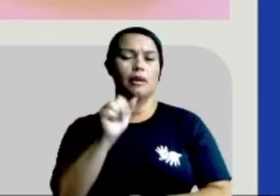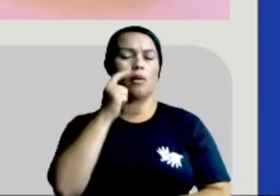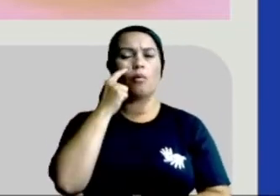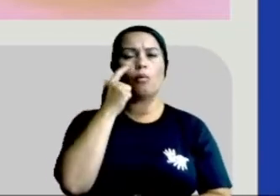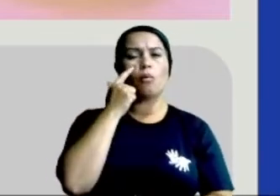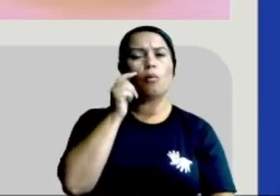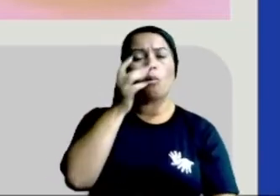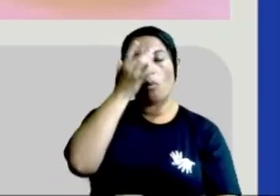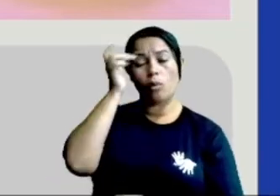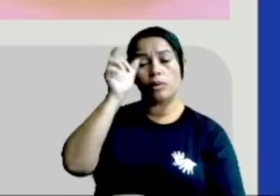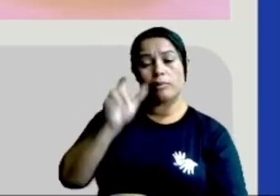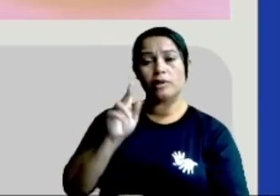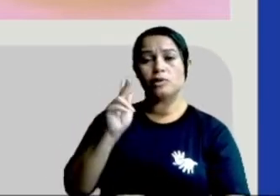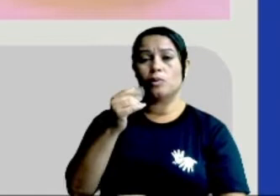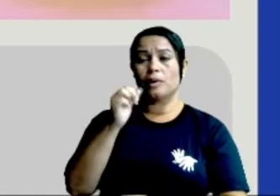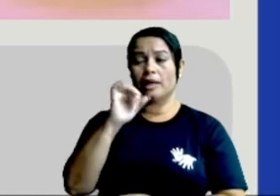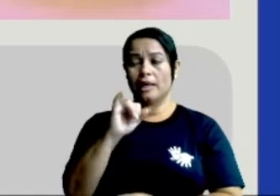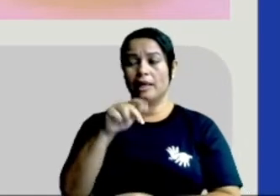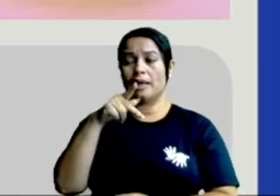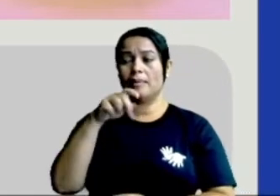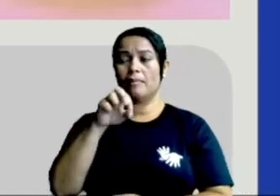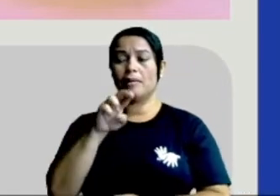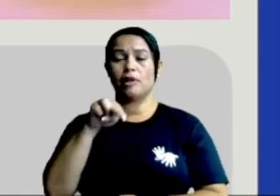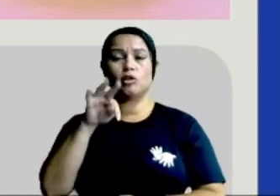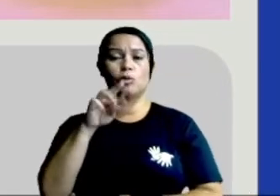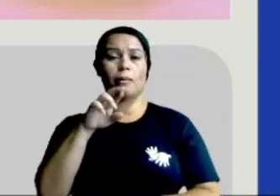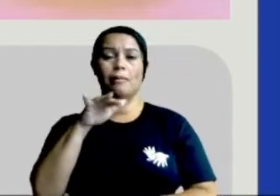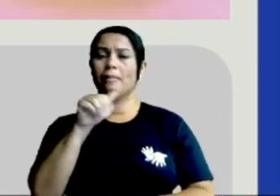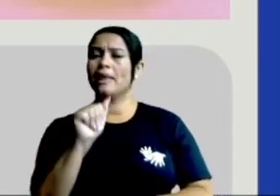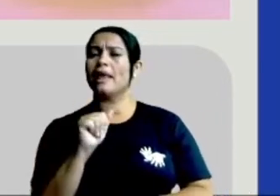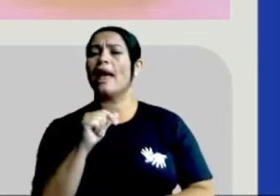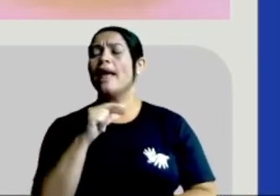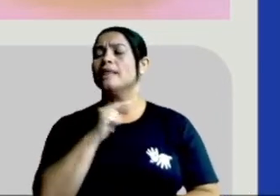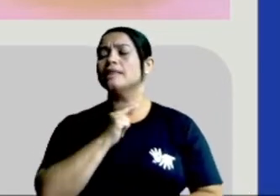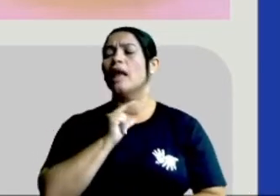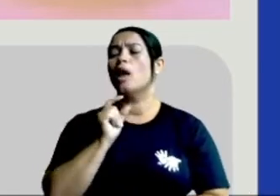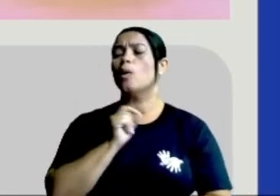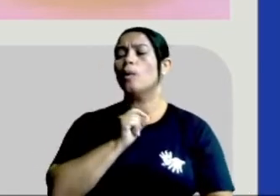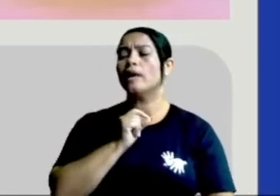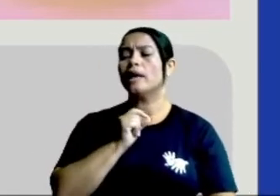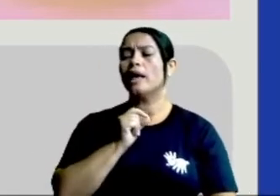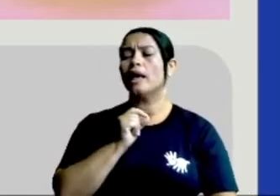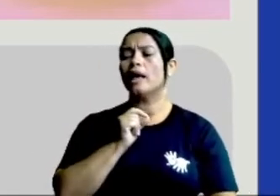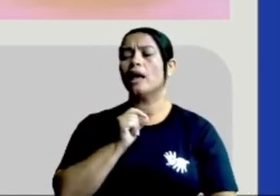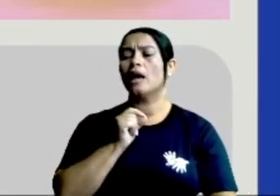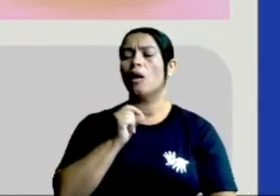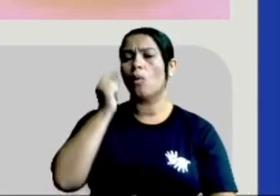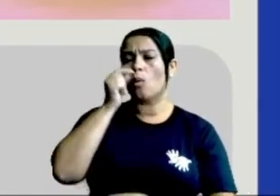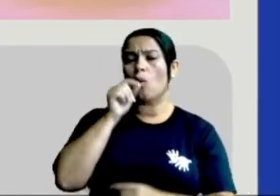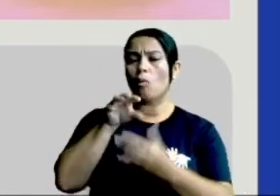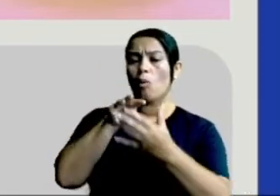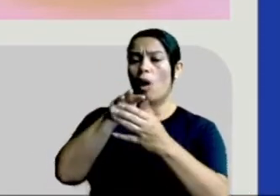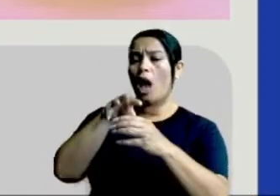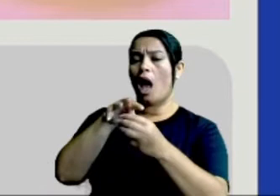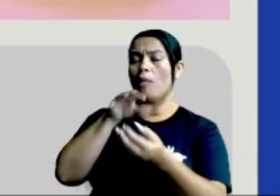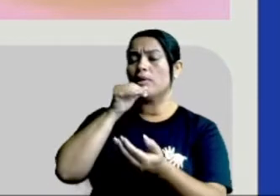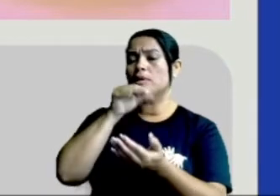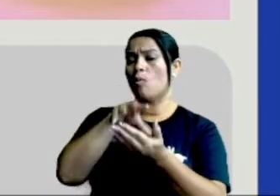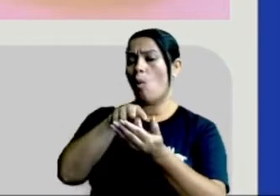pessoa com hipermetropia ele é mais curto. Então a imagem se